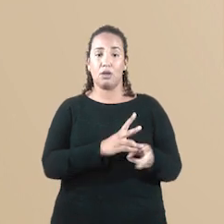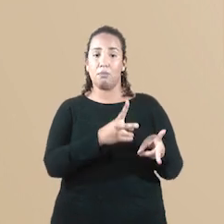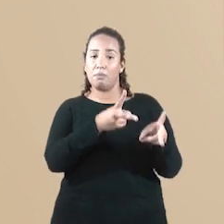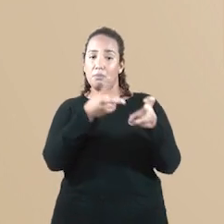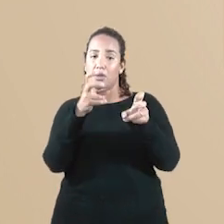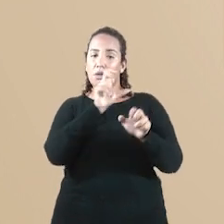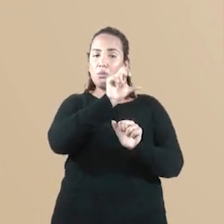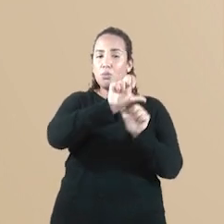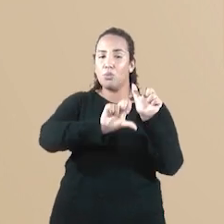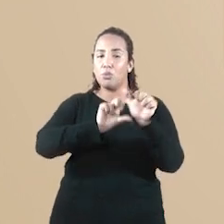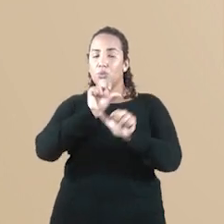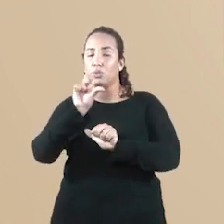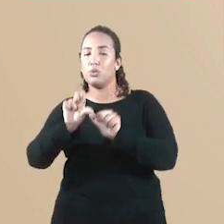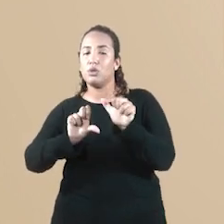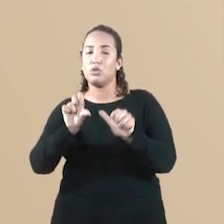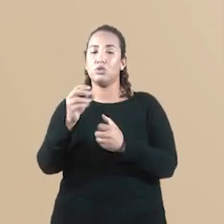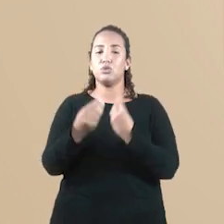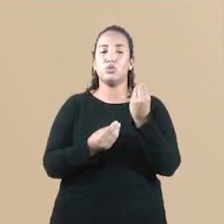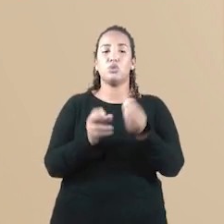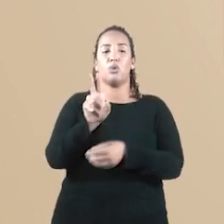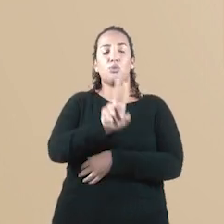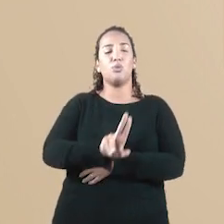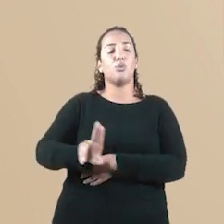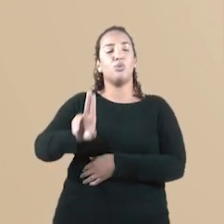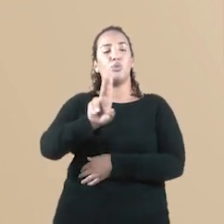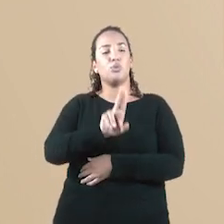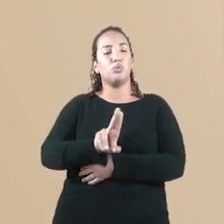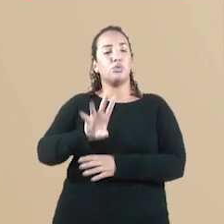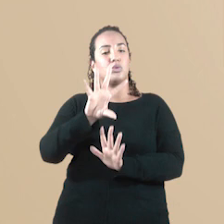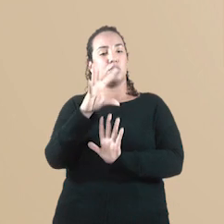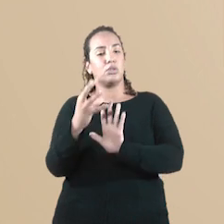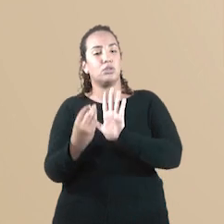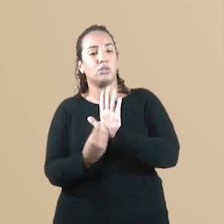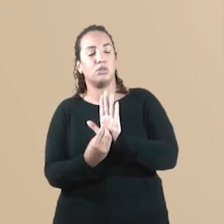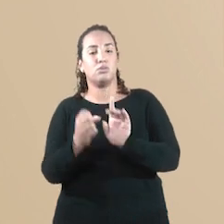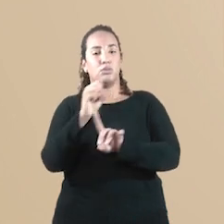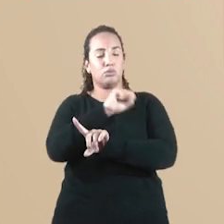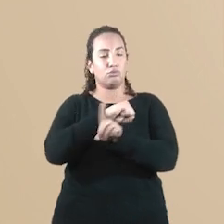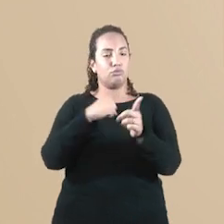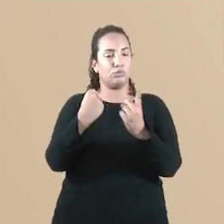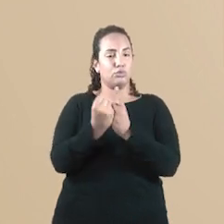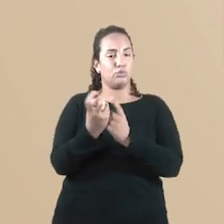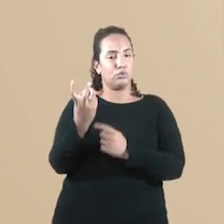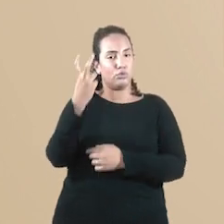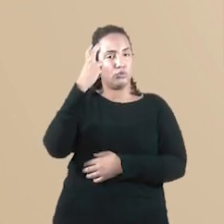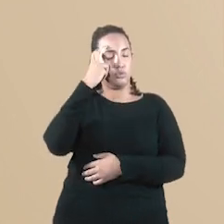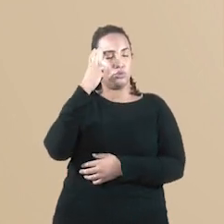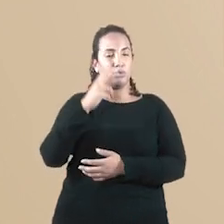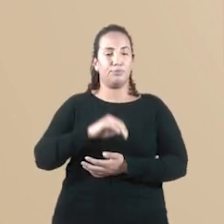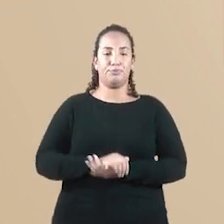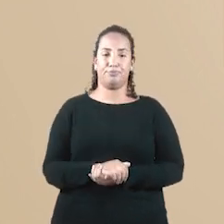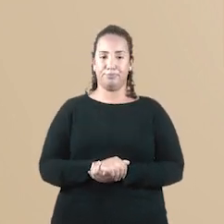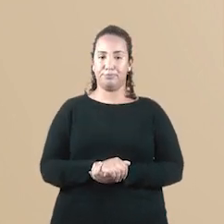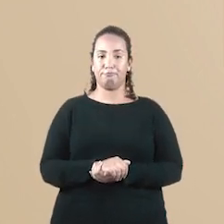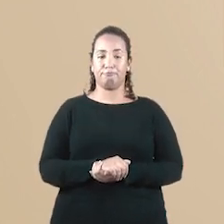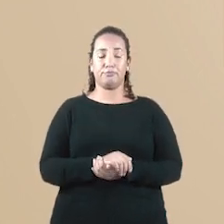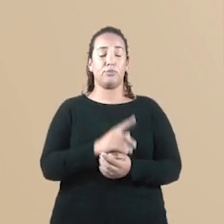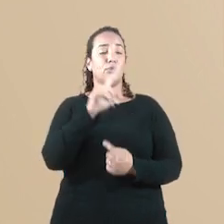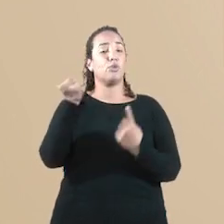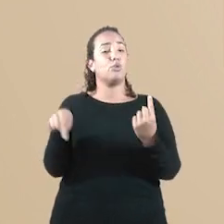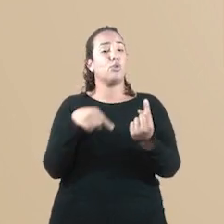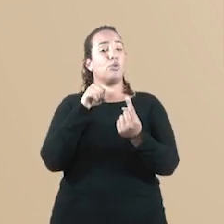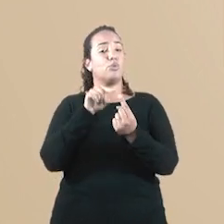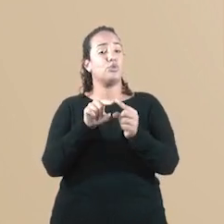recorrendo a transformações entre as unidades mais usuais em contextos socioculturais. O objetivo de hoje